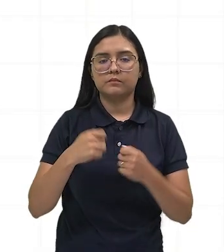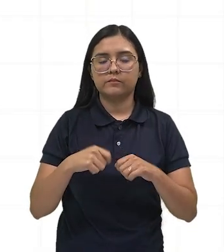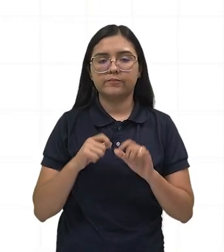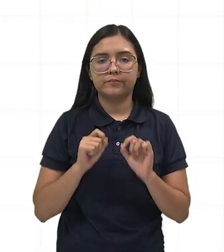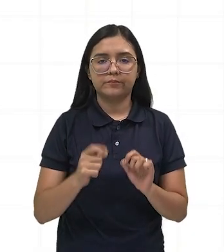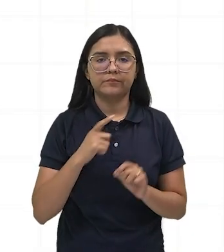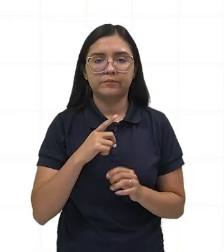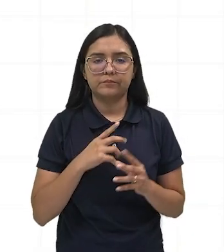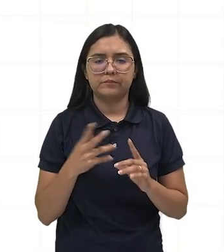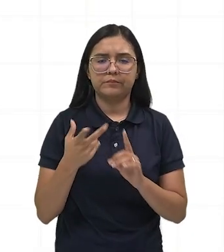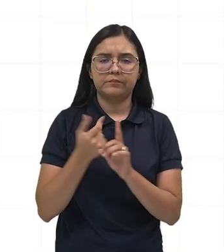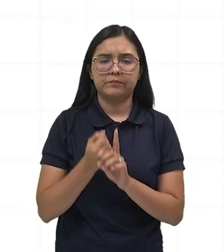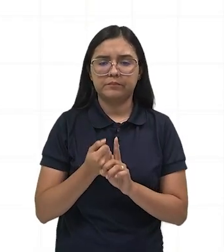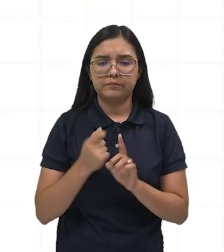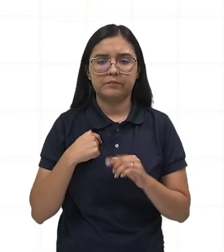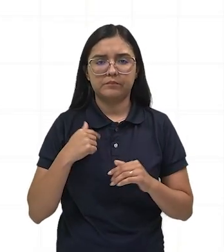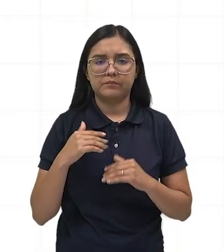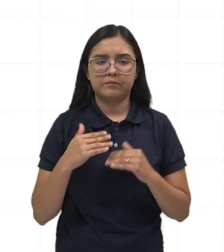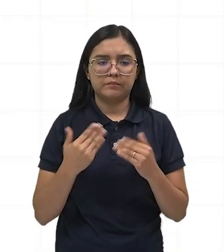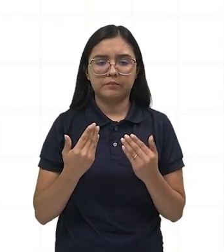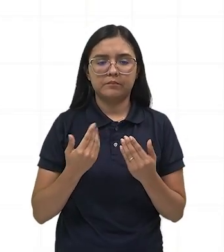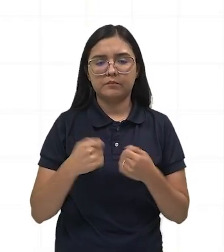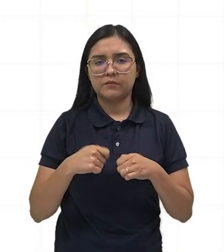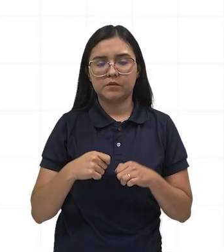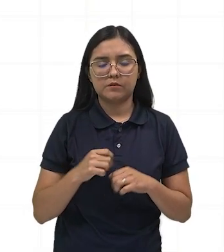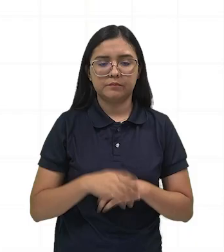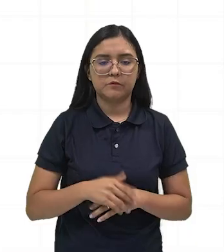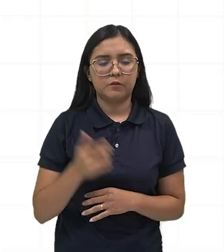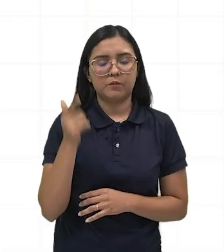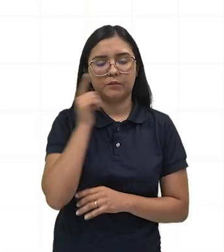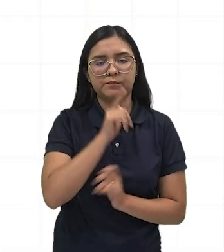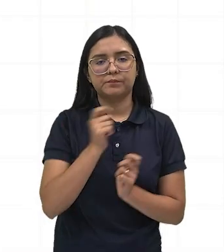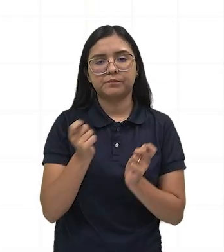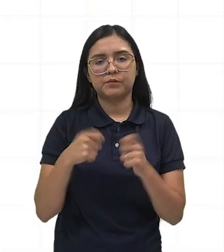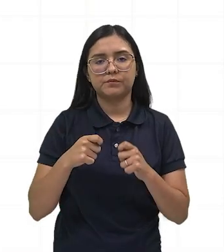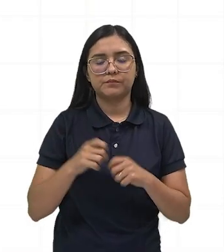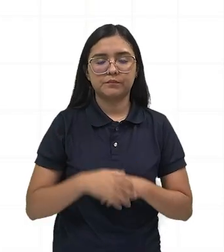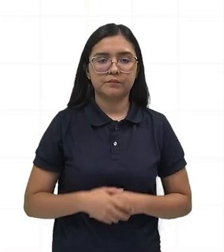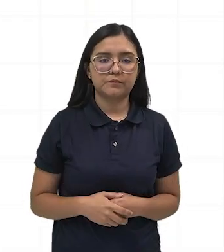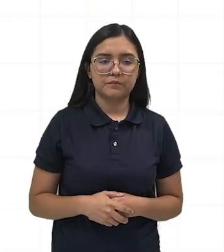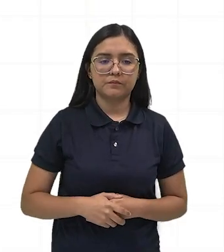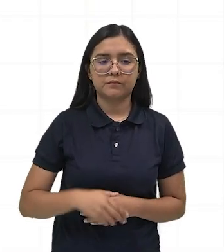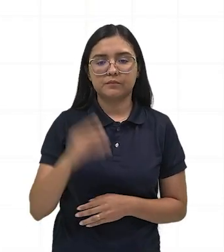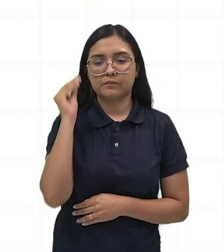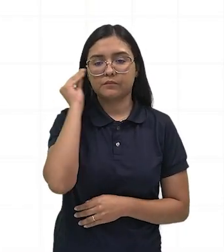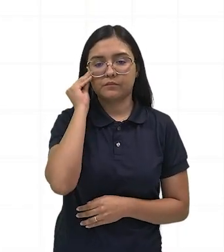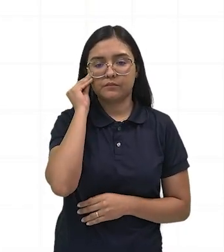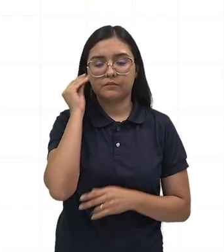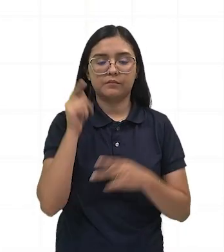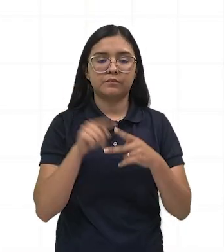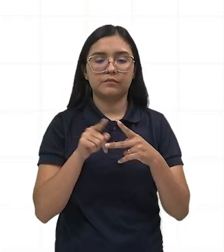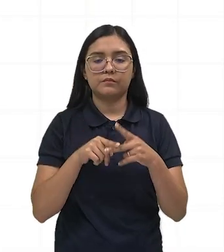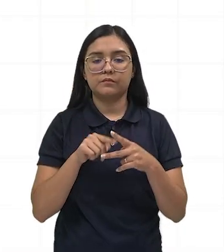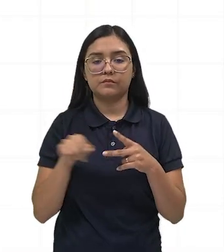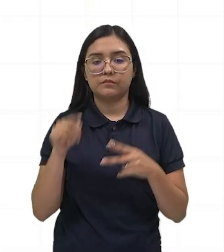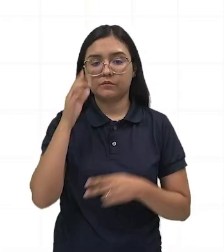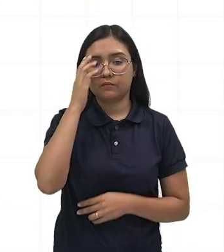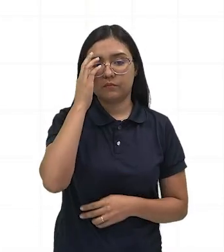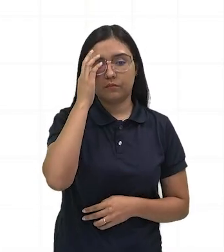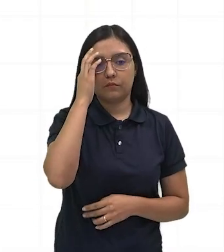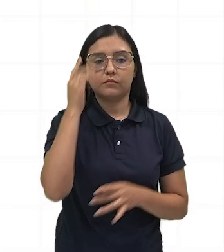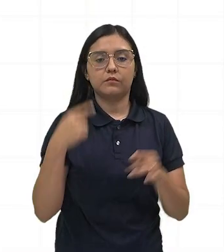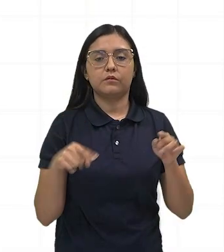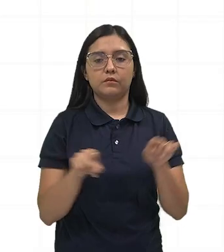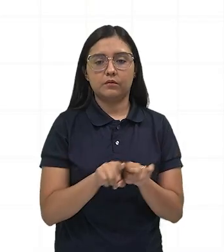dizer assim, ter habilidade nenhuma e você consegue, né, verificar ali a bissetriz. E